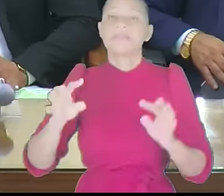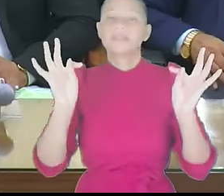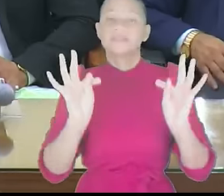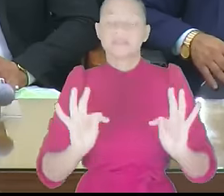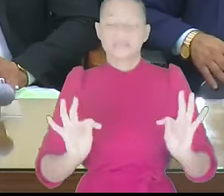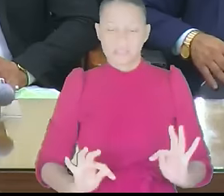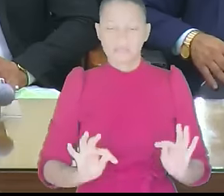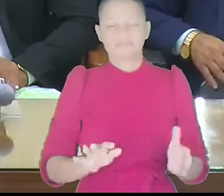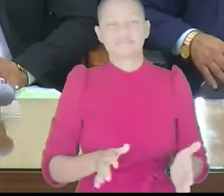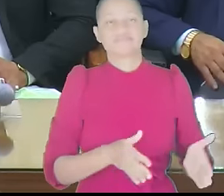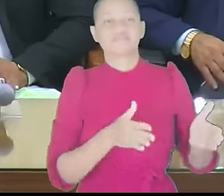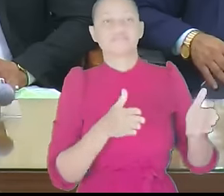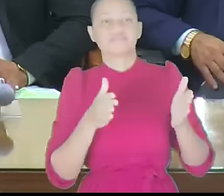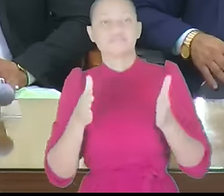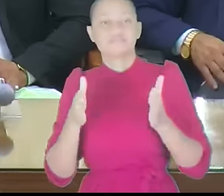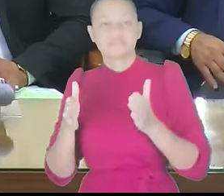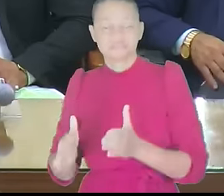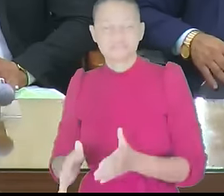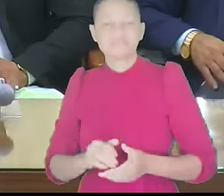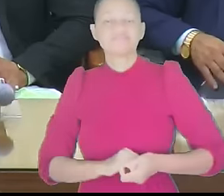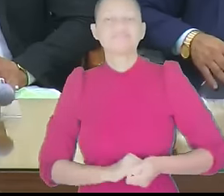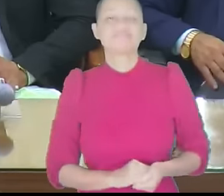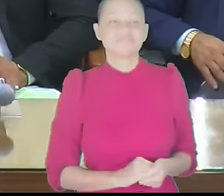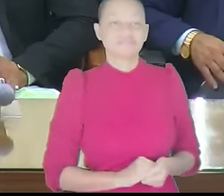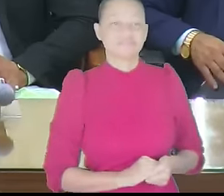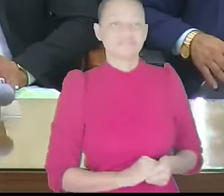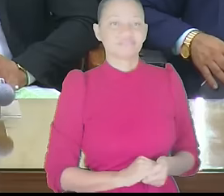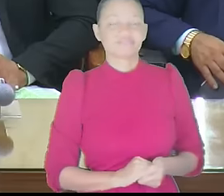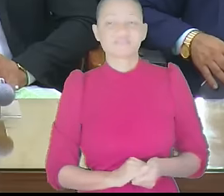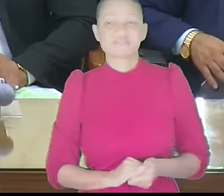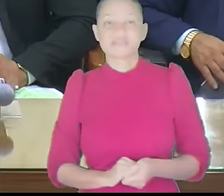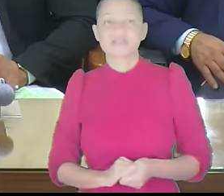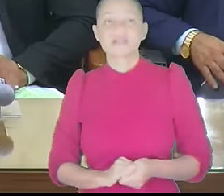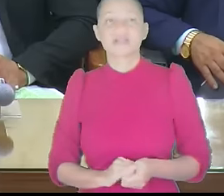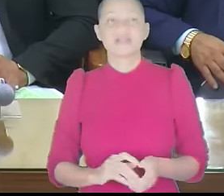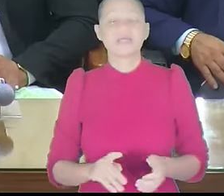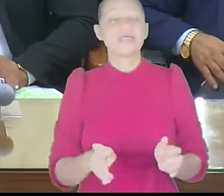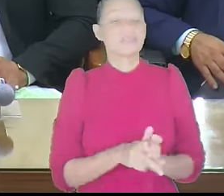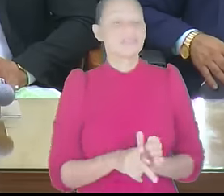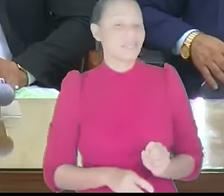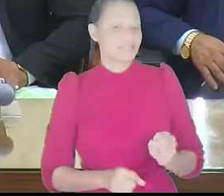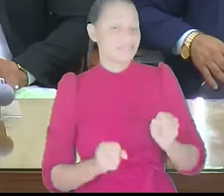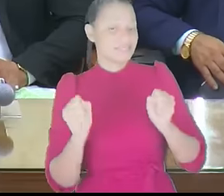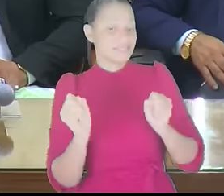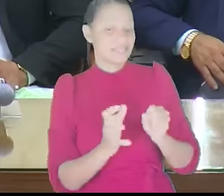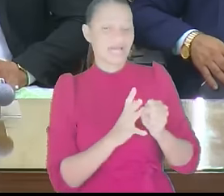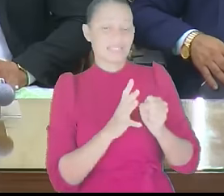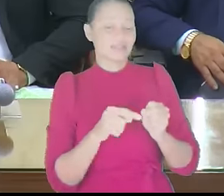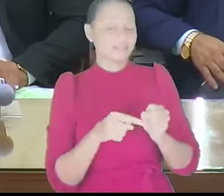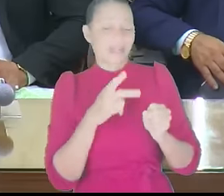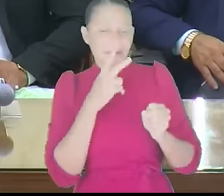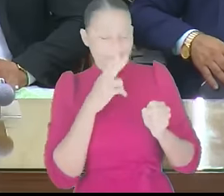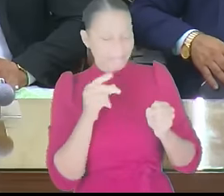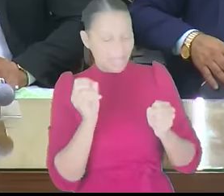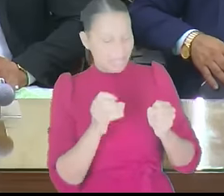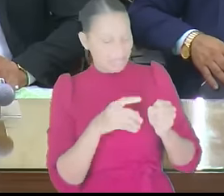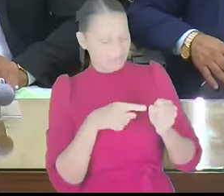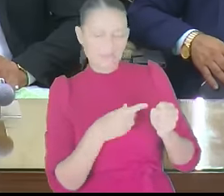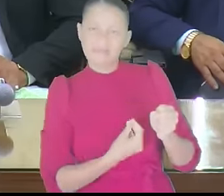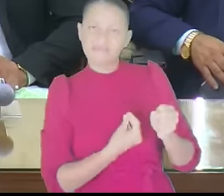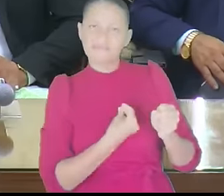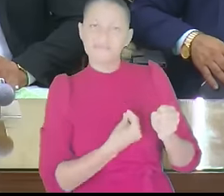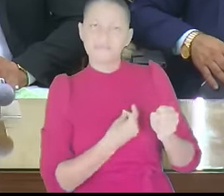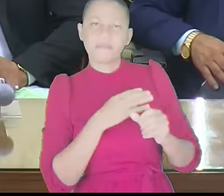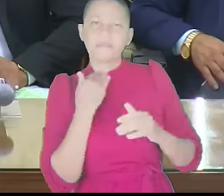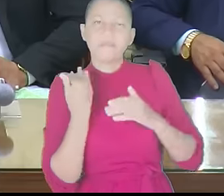veio o período de Sardos, de Sardes. Tens nome de que vive, mas estás morto. Foi